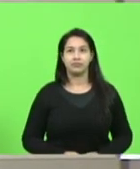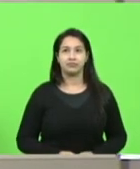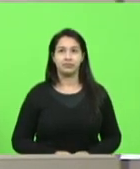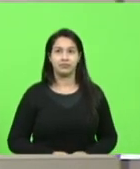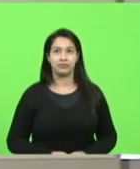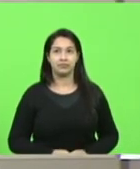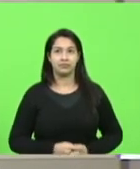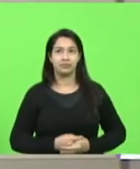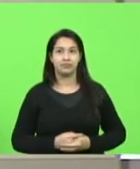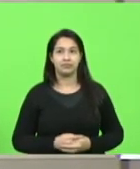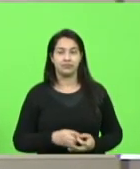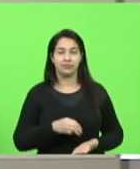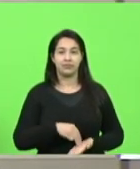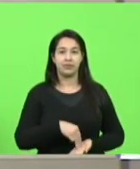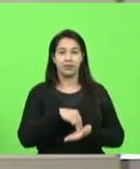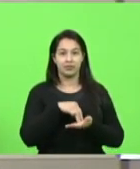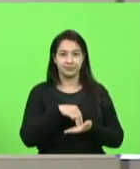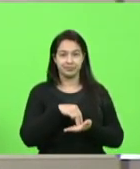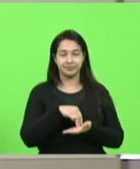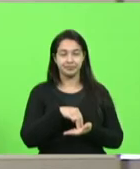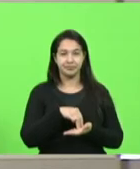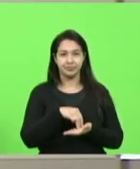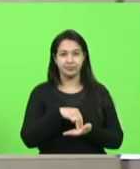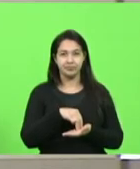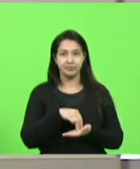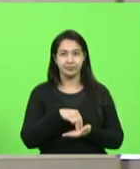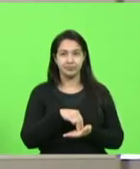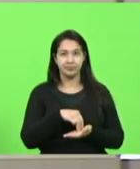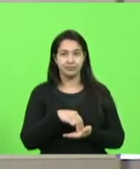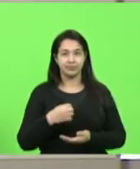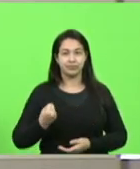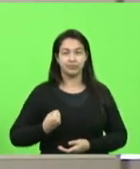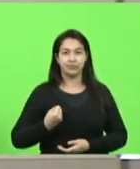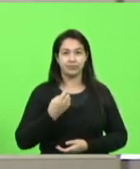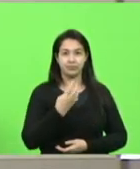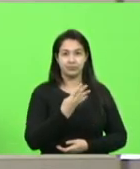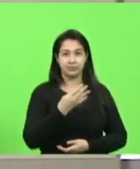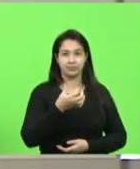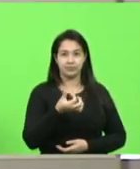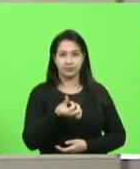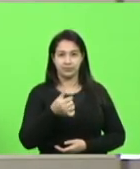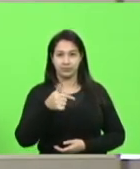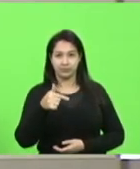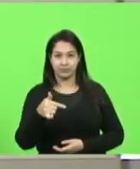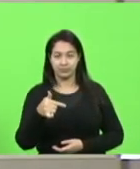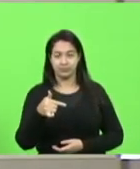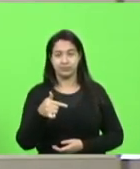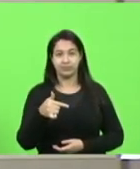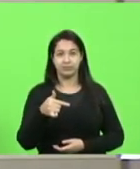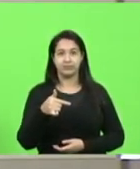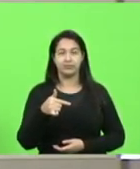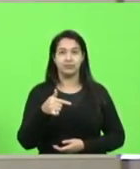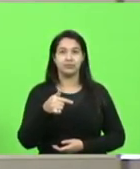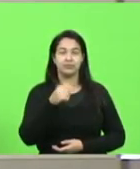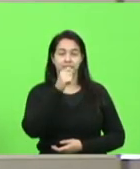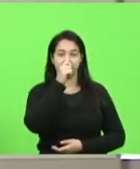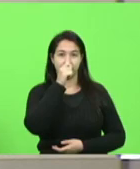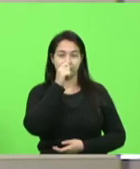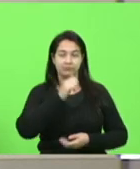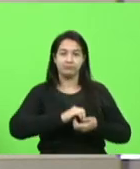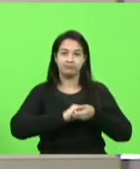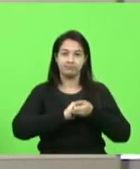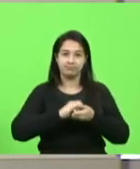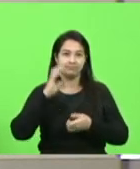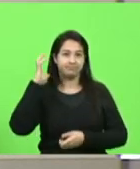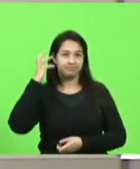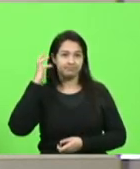Moções. Moção número 467, deputado João Amin, cumprimentando a Rádio Som